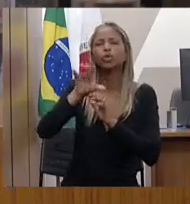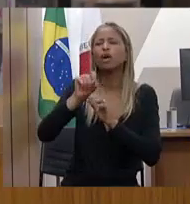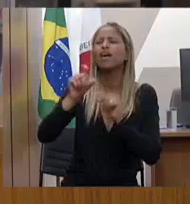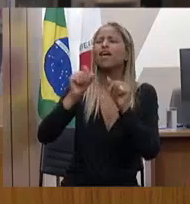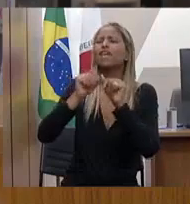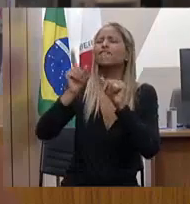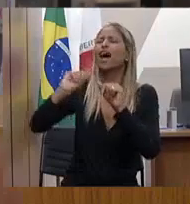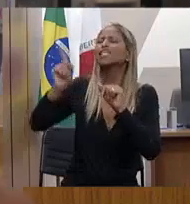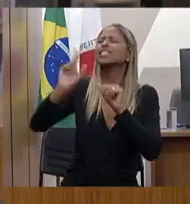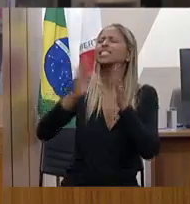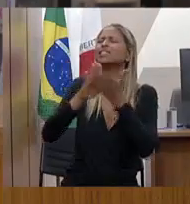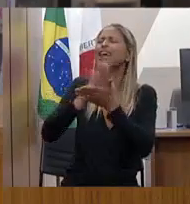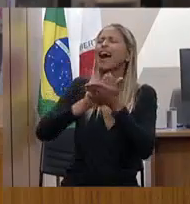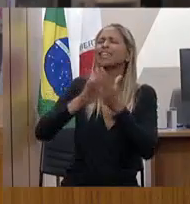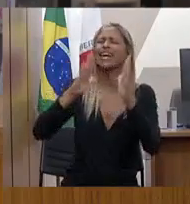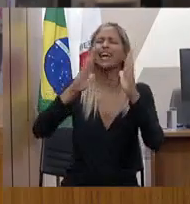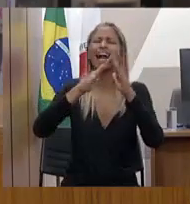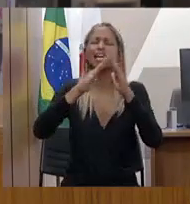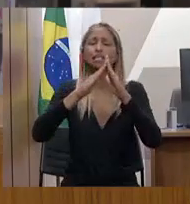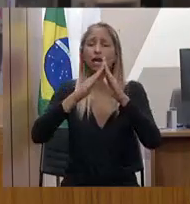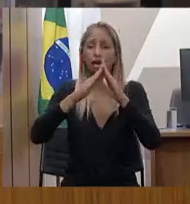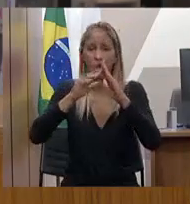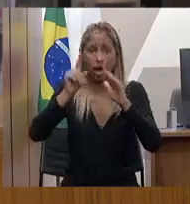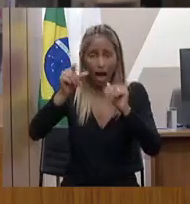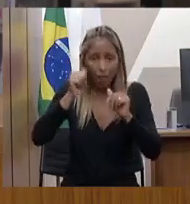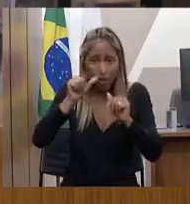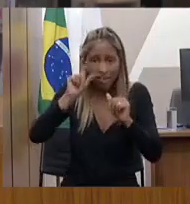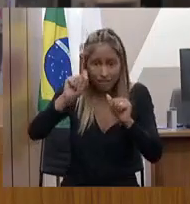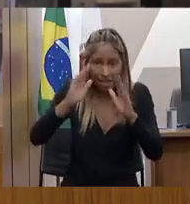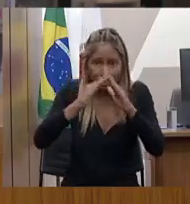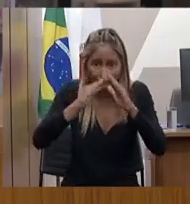não faz nada ela dona de casa a dona de casa é uma trabalhadora